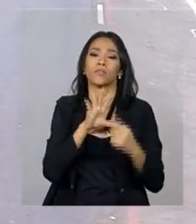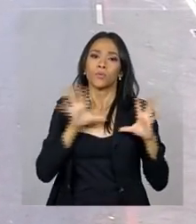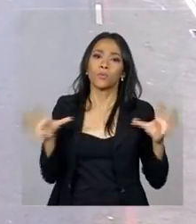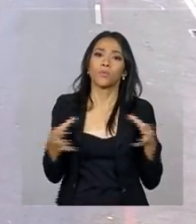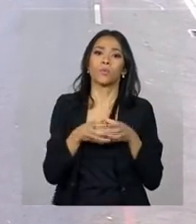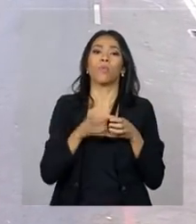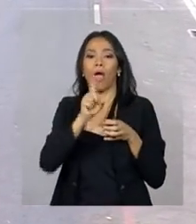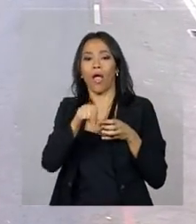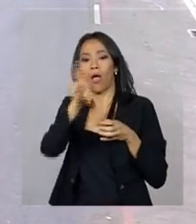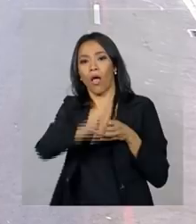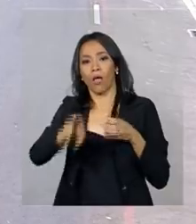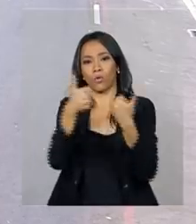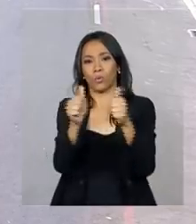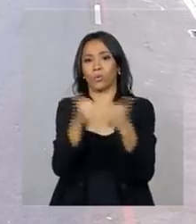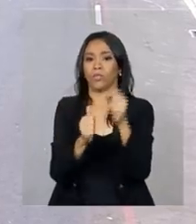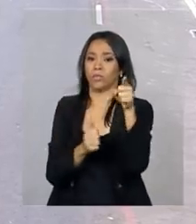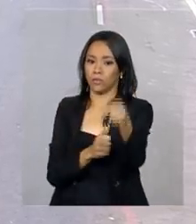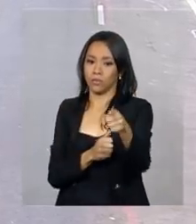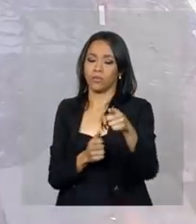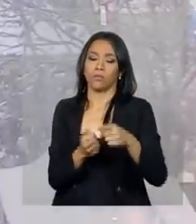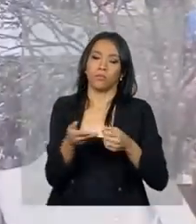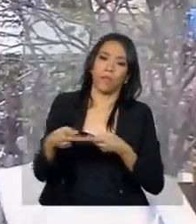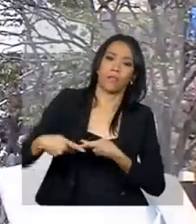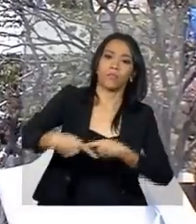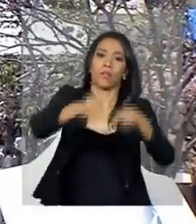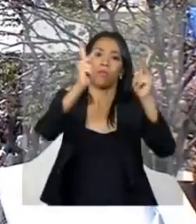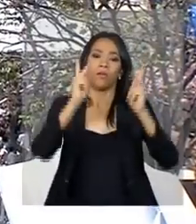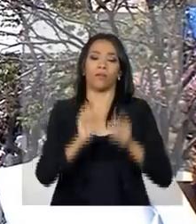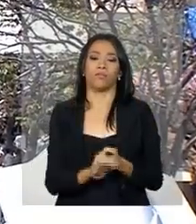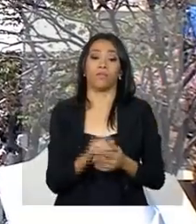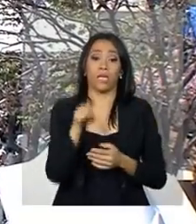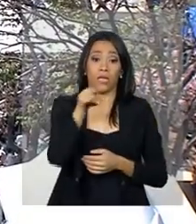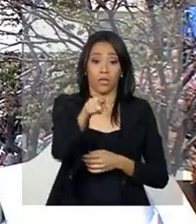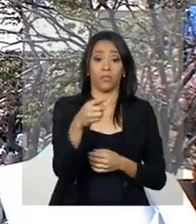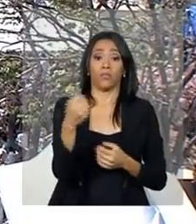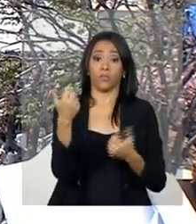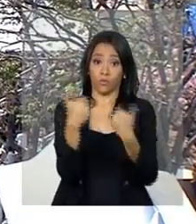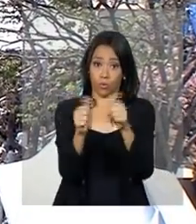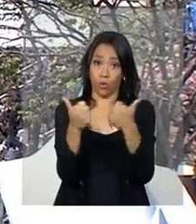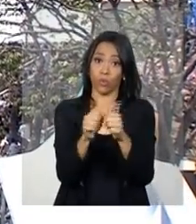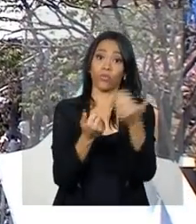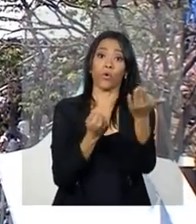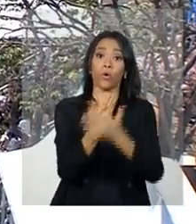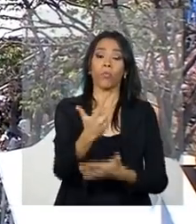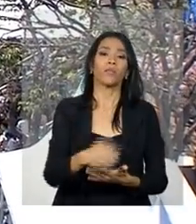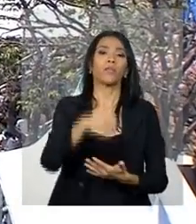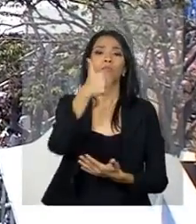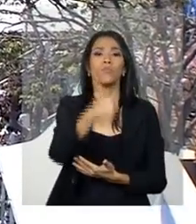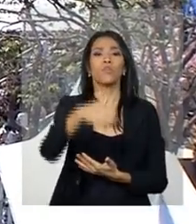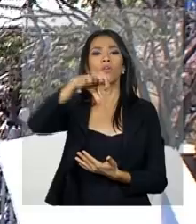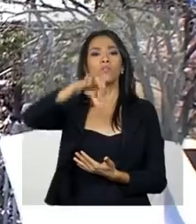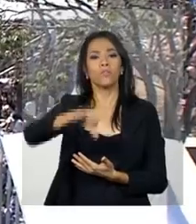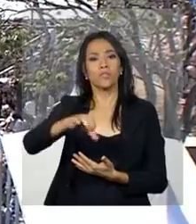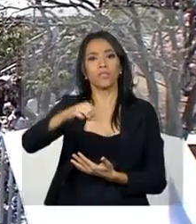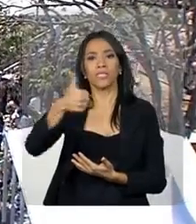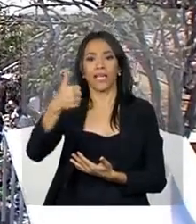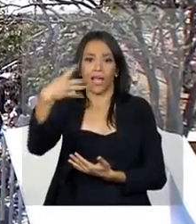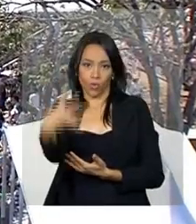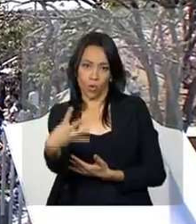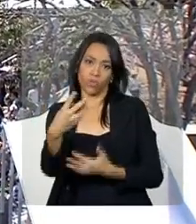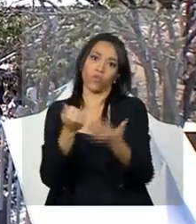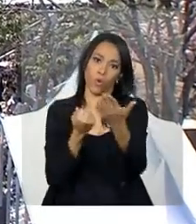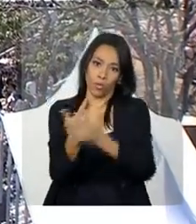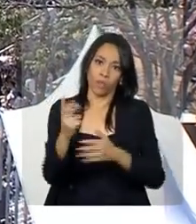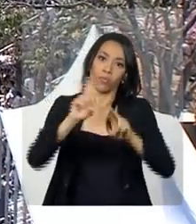controle de distúrbios. São ônibus também adquiridos em 2014, por ocasião da Copa das